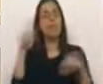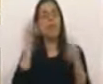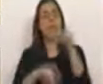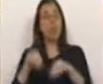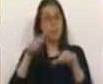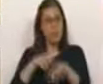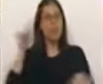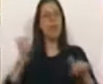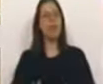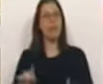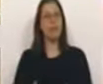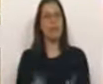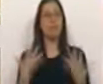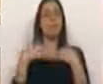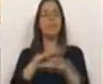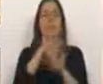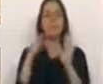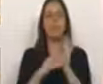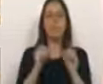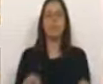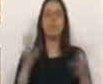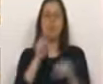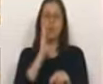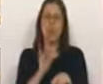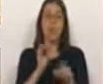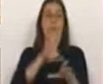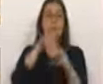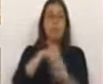à votação nesta Assembleia a integração do novo banco na esfera pública.